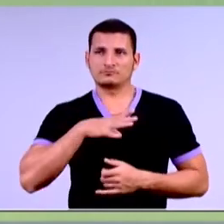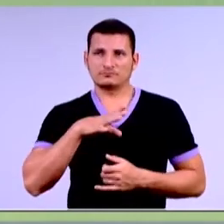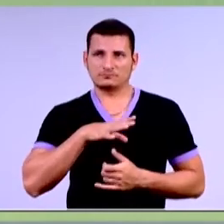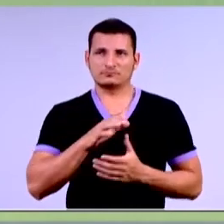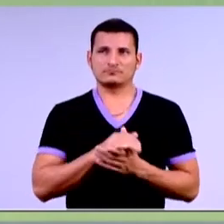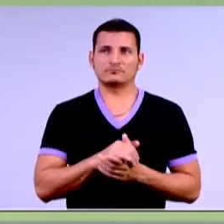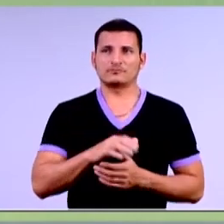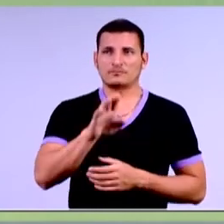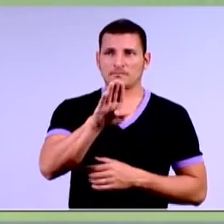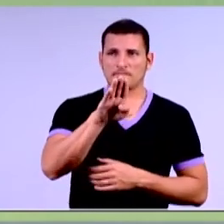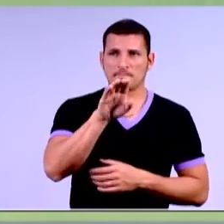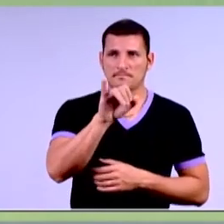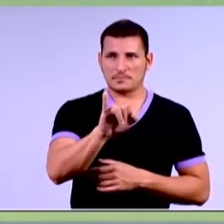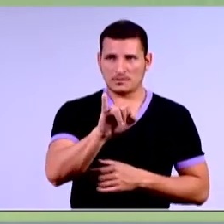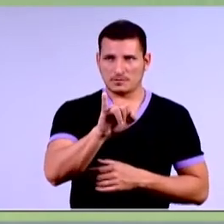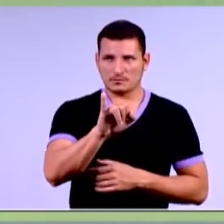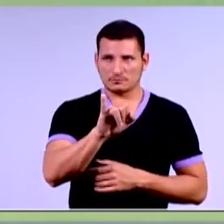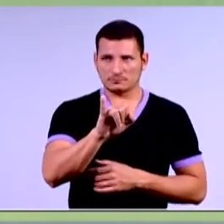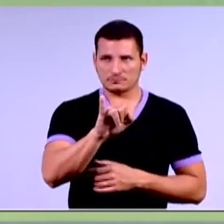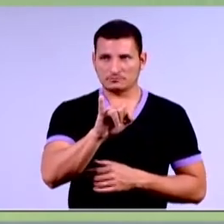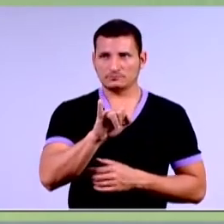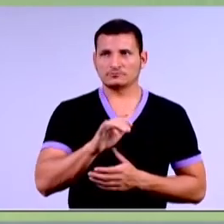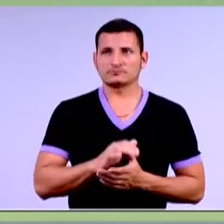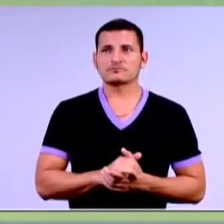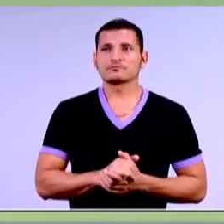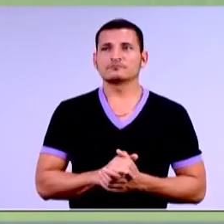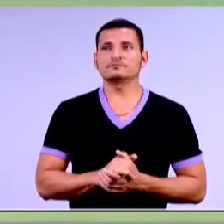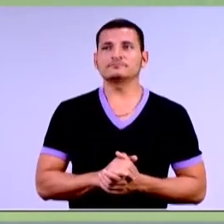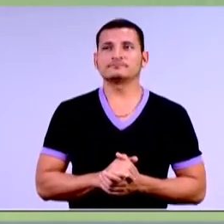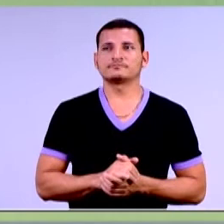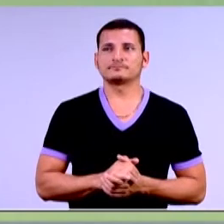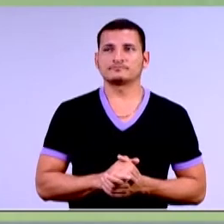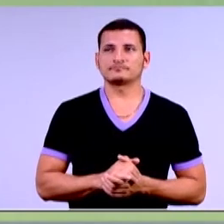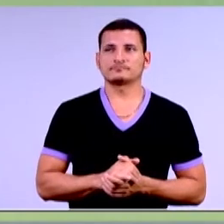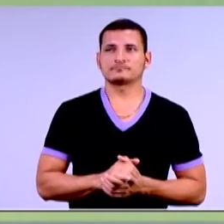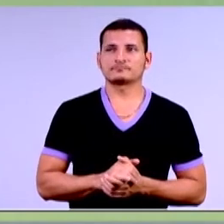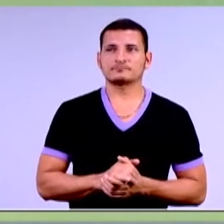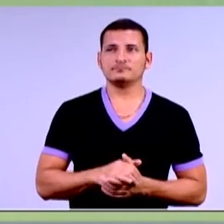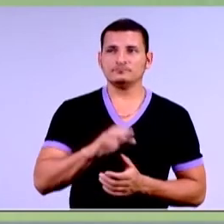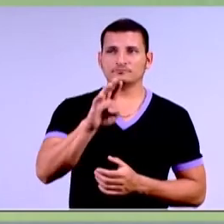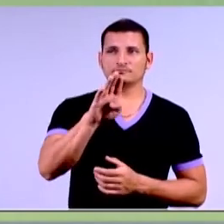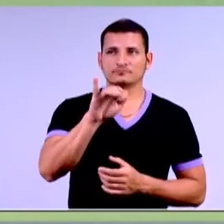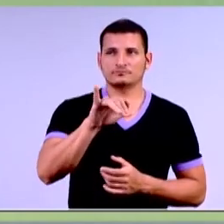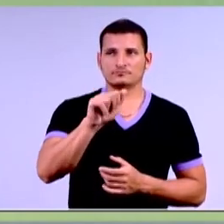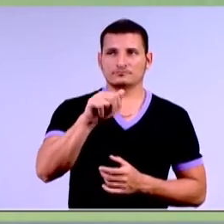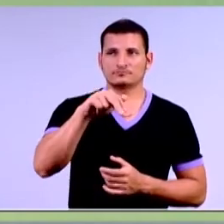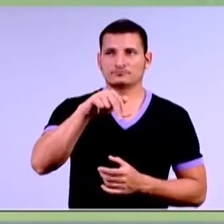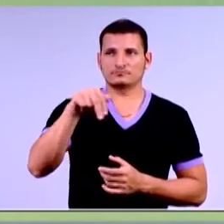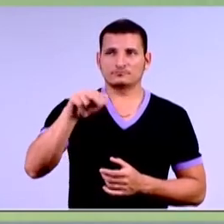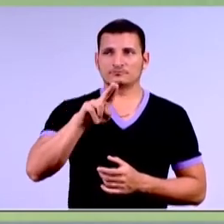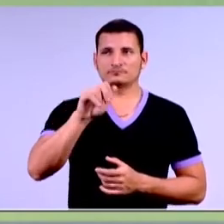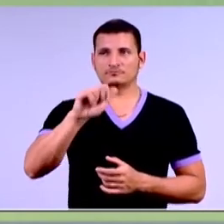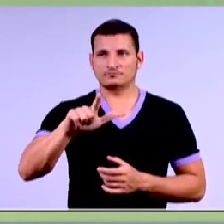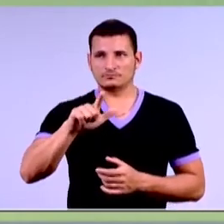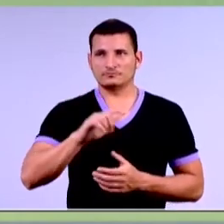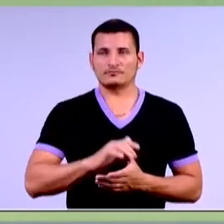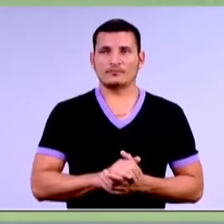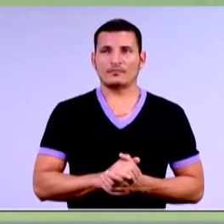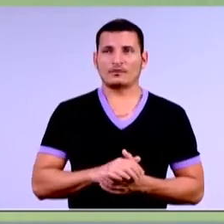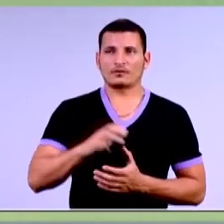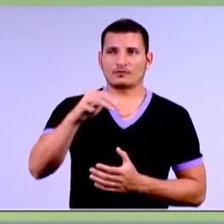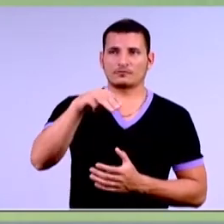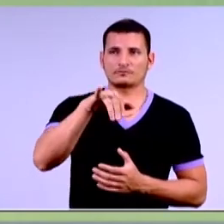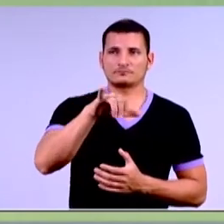que significa duas vezes no mesmo em português bianual bianual mês o que significa